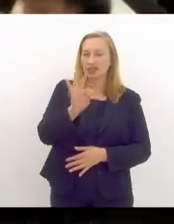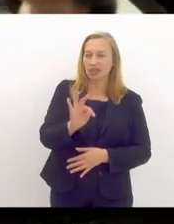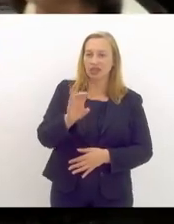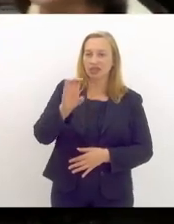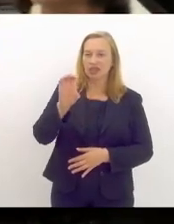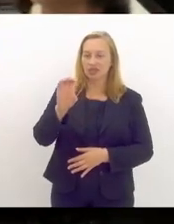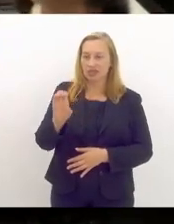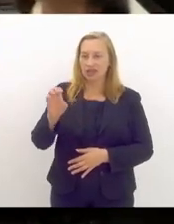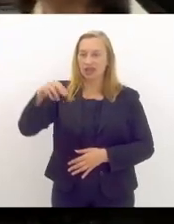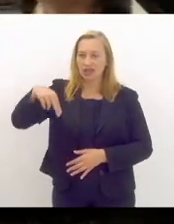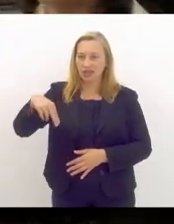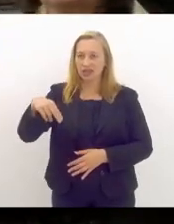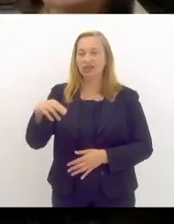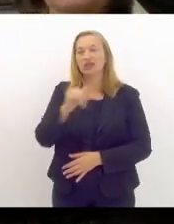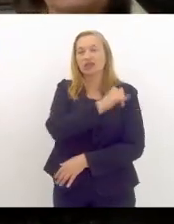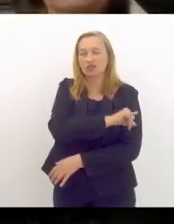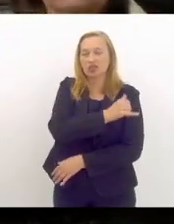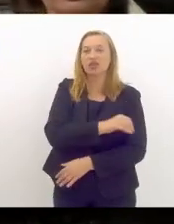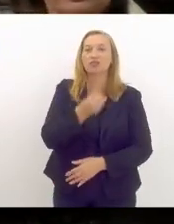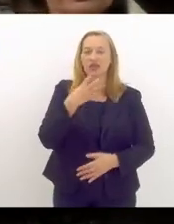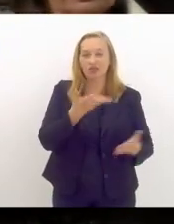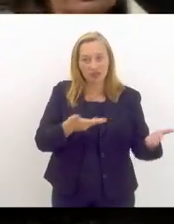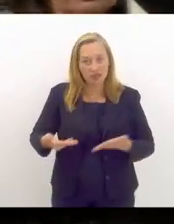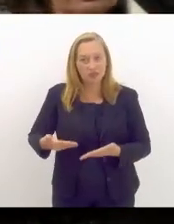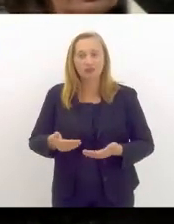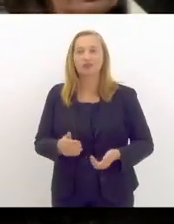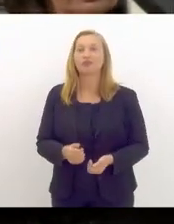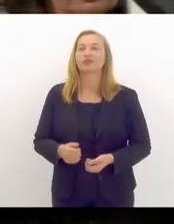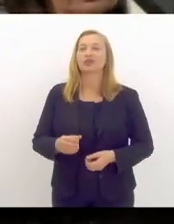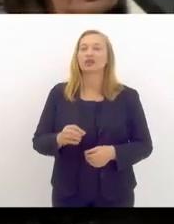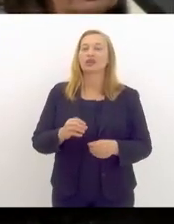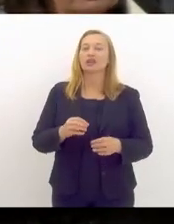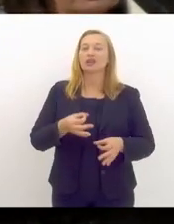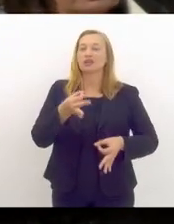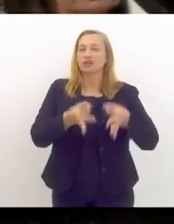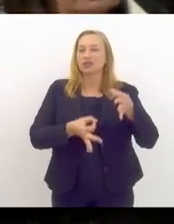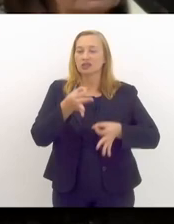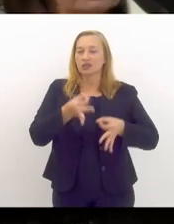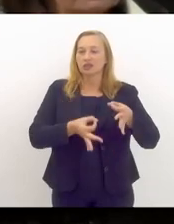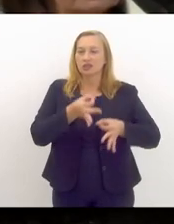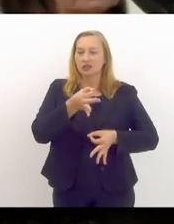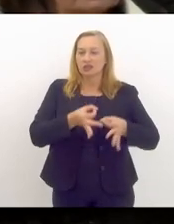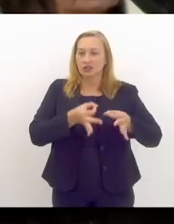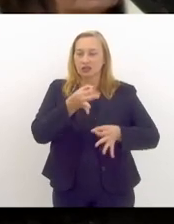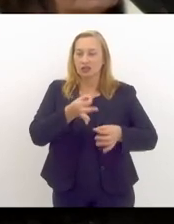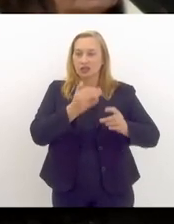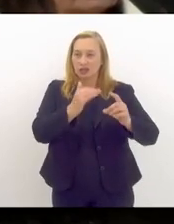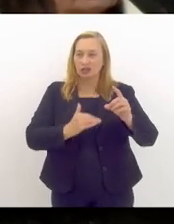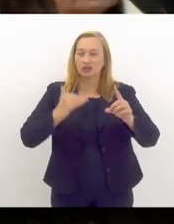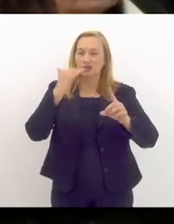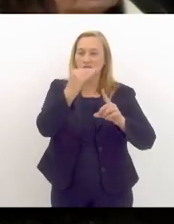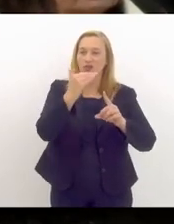de Janeiro, bem-vindo também. Desembargador Federal Guilherme Calmon